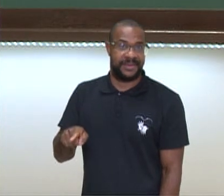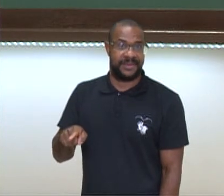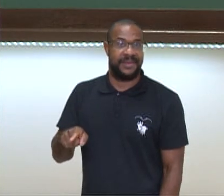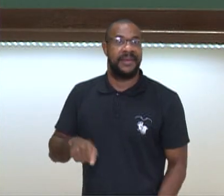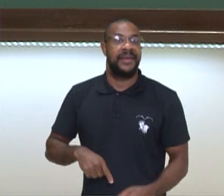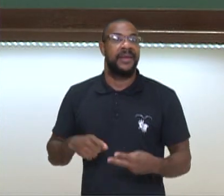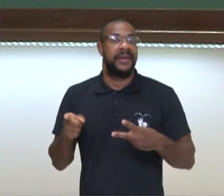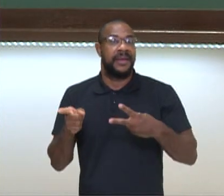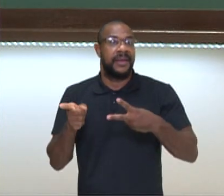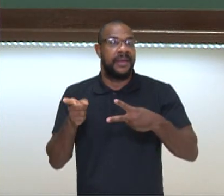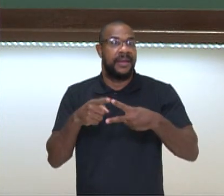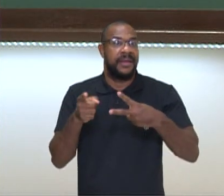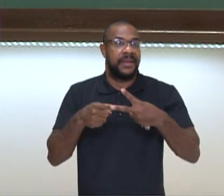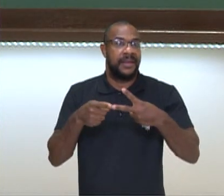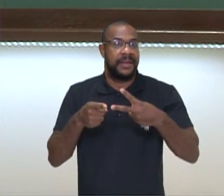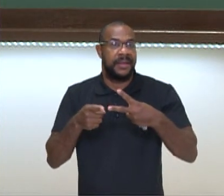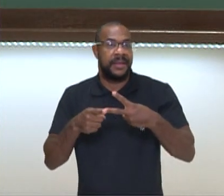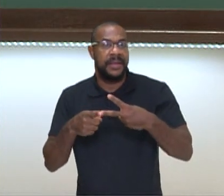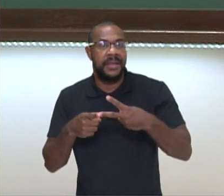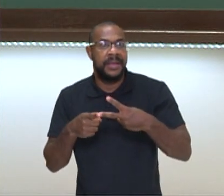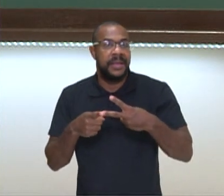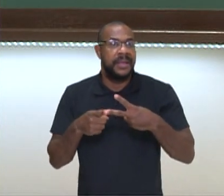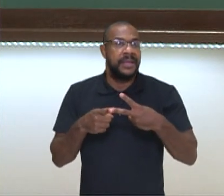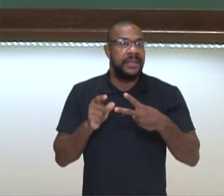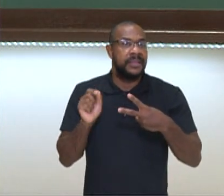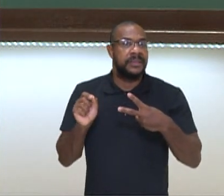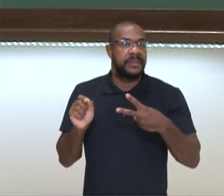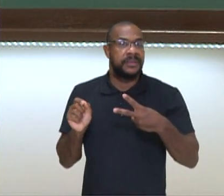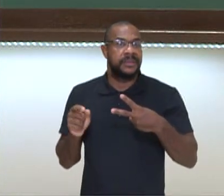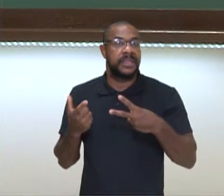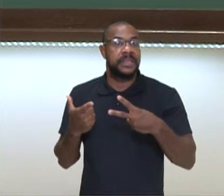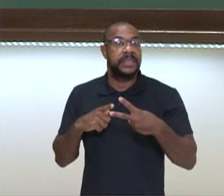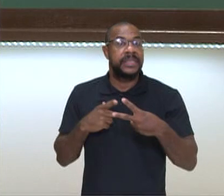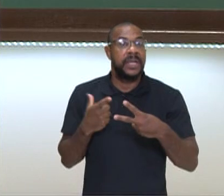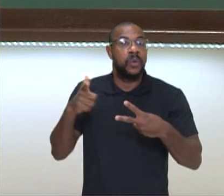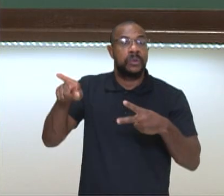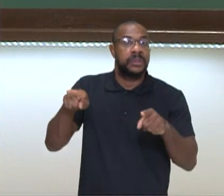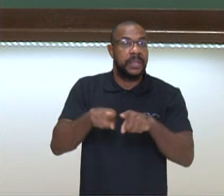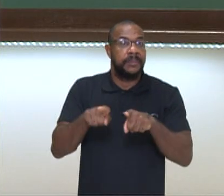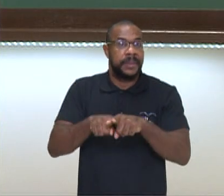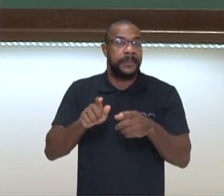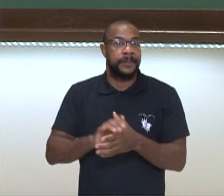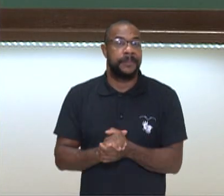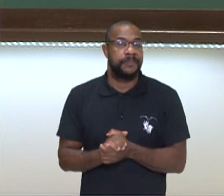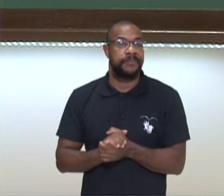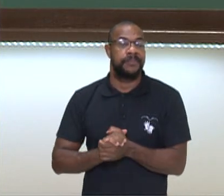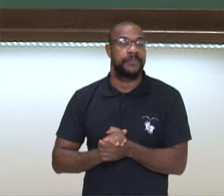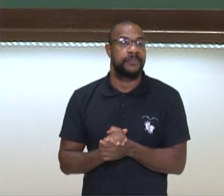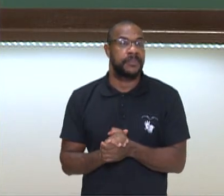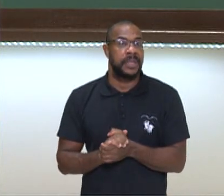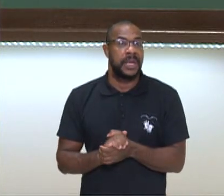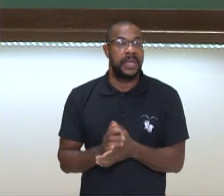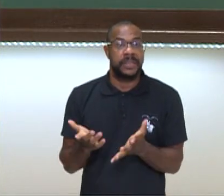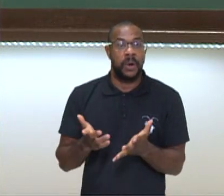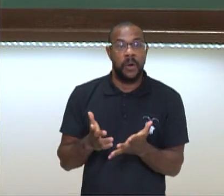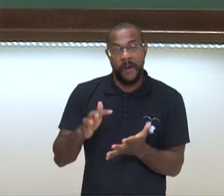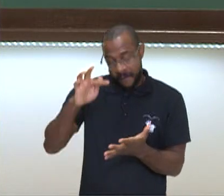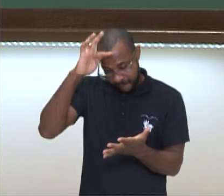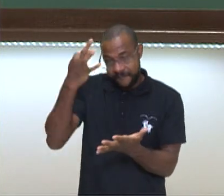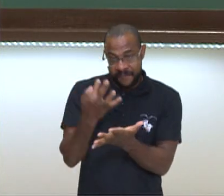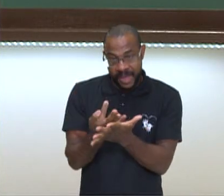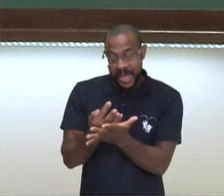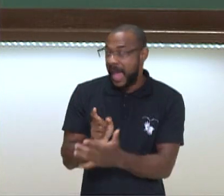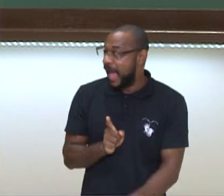codifica o credo estético que ele tem. Então, profissão de fé. Fé é o que ele acredita. Então, ele